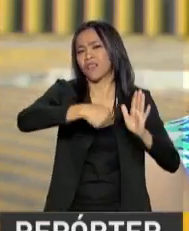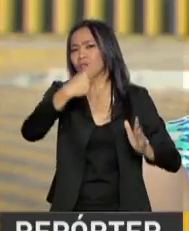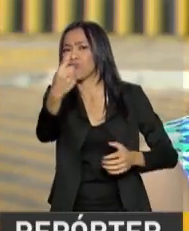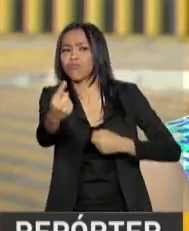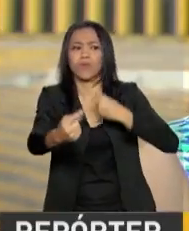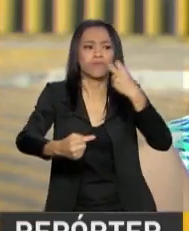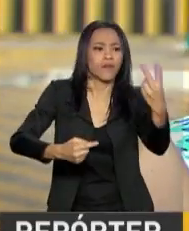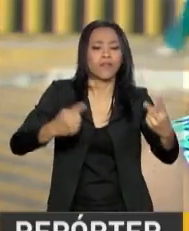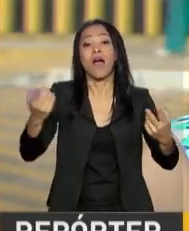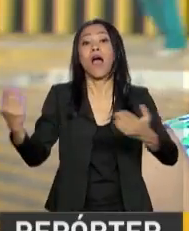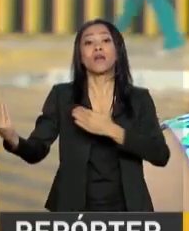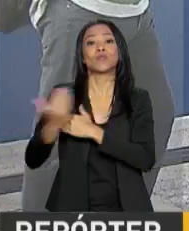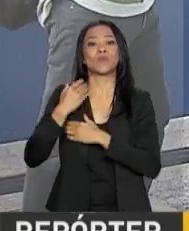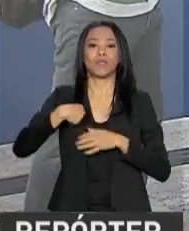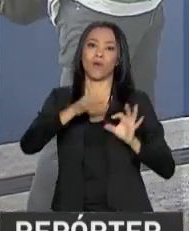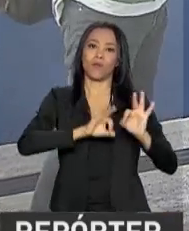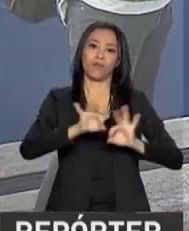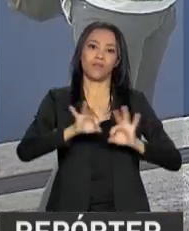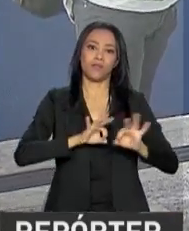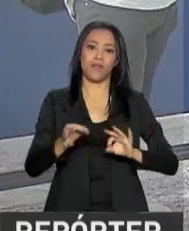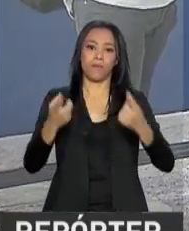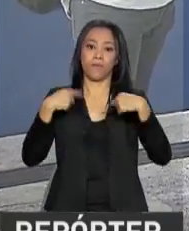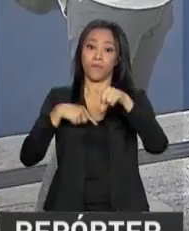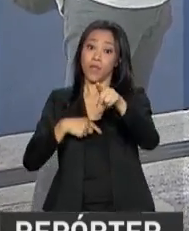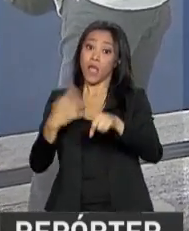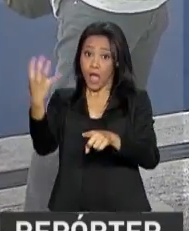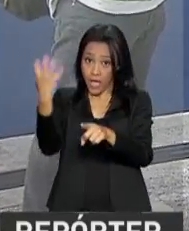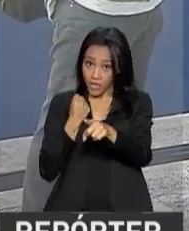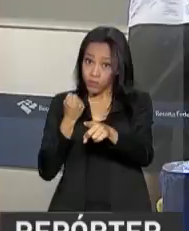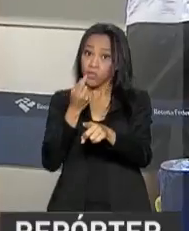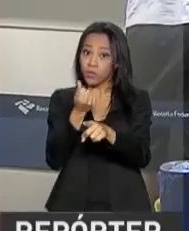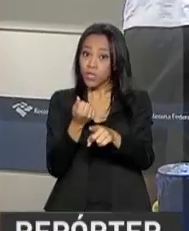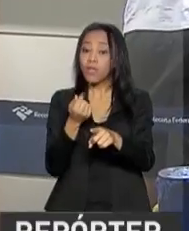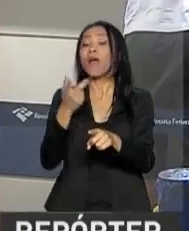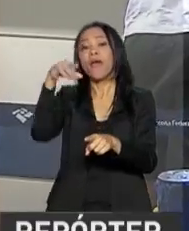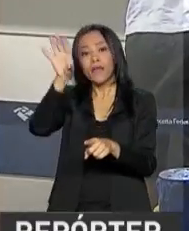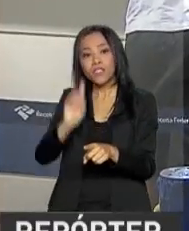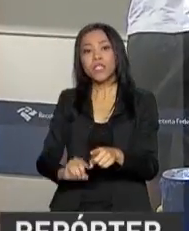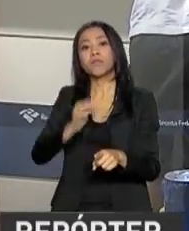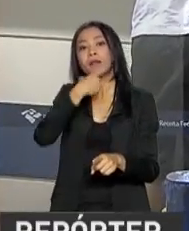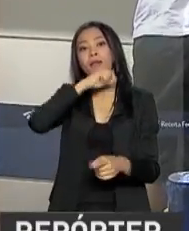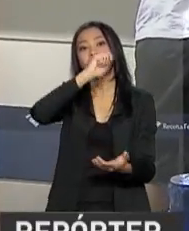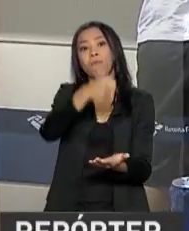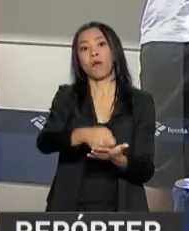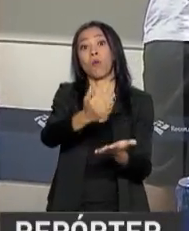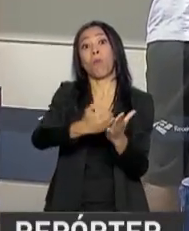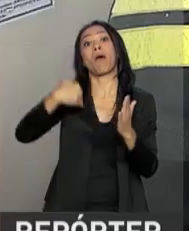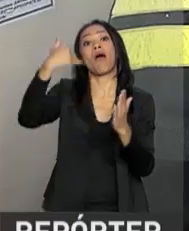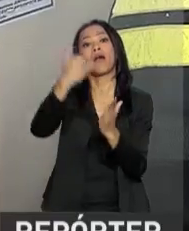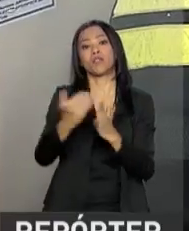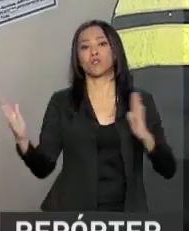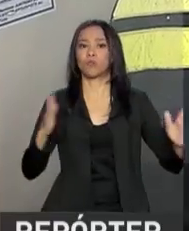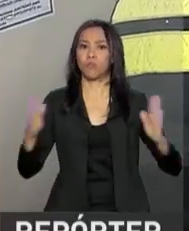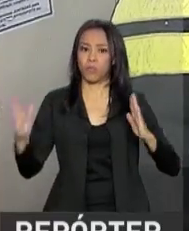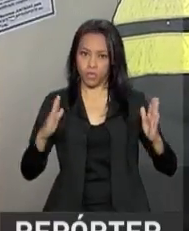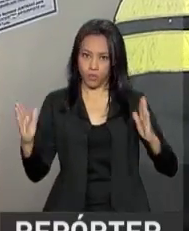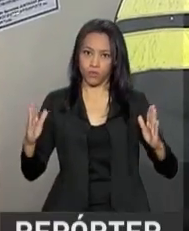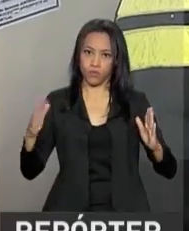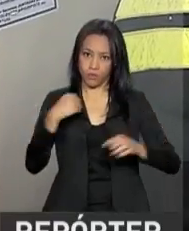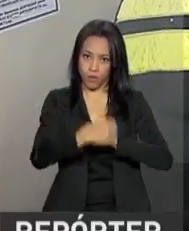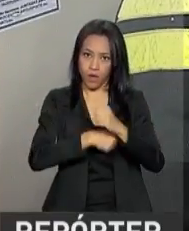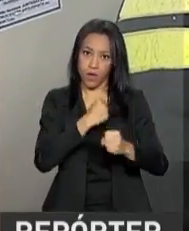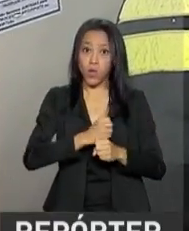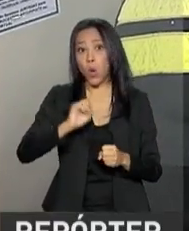outro então ajuda na organização a restituição é um direito de quem pagou mais imposto durante o ano do que o devido ou teve